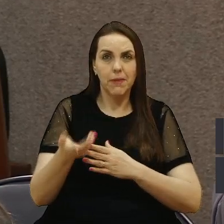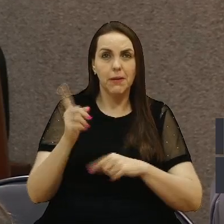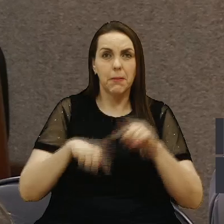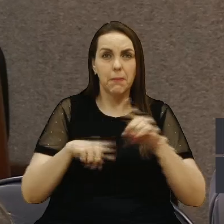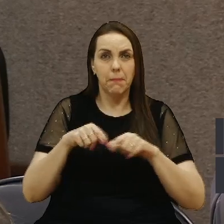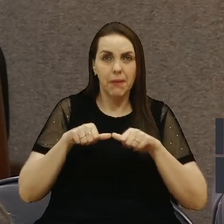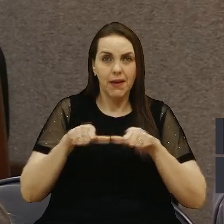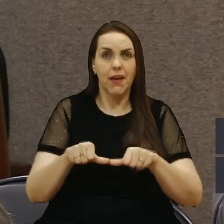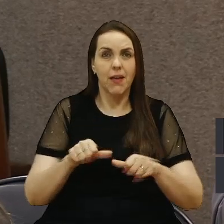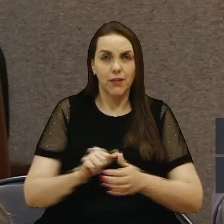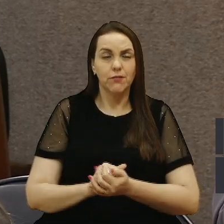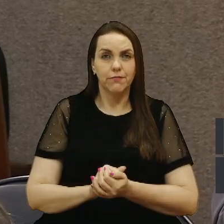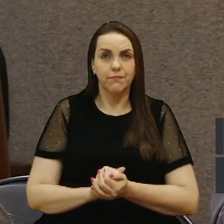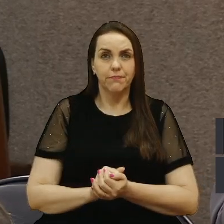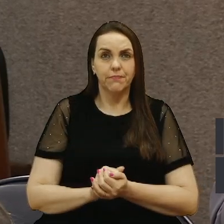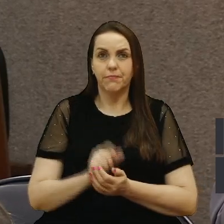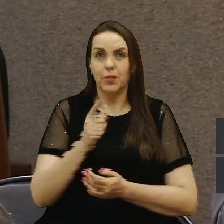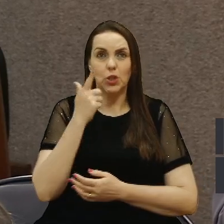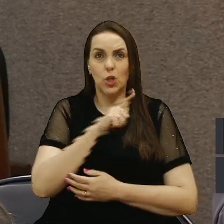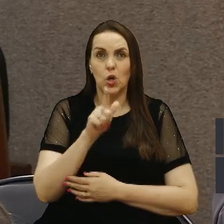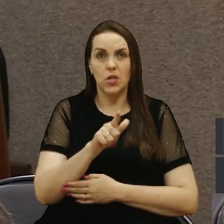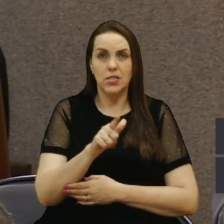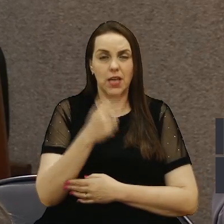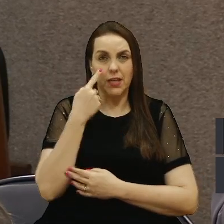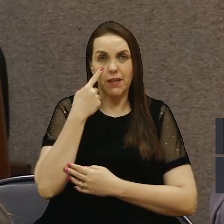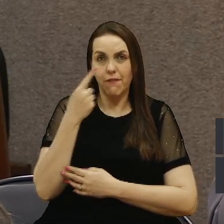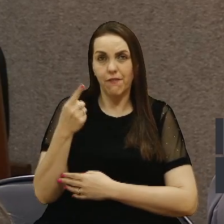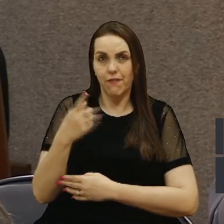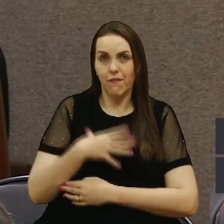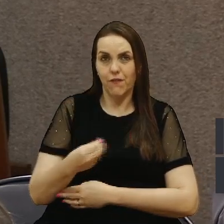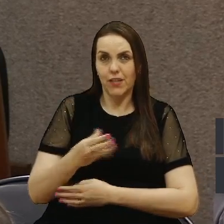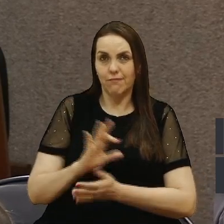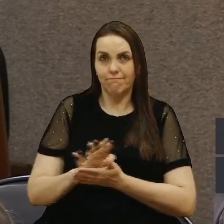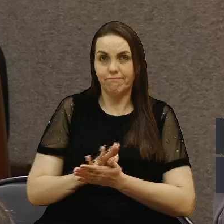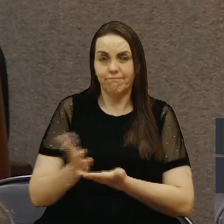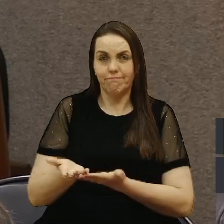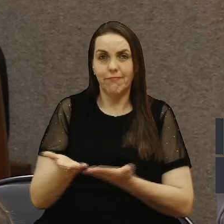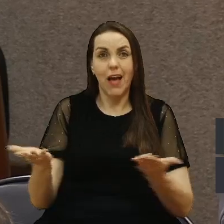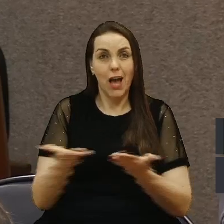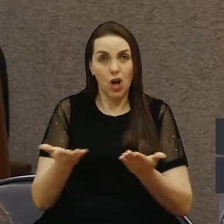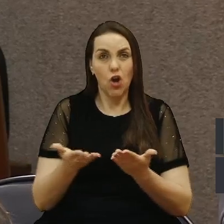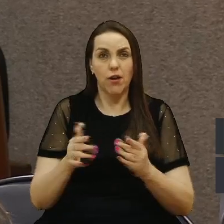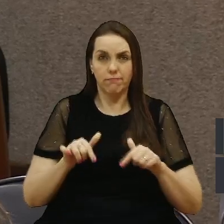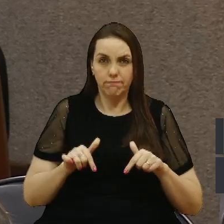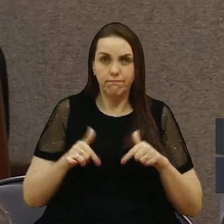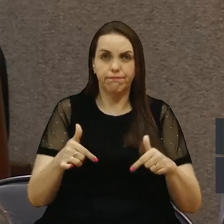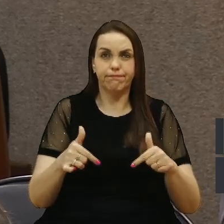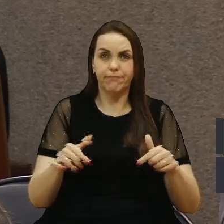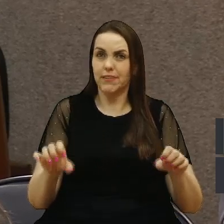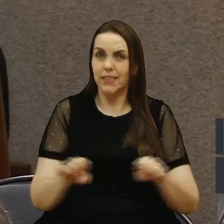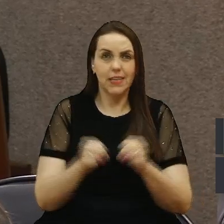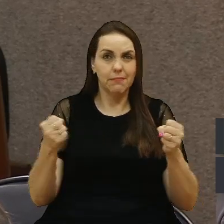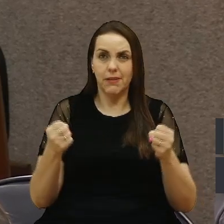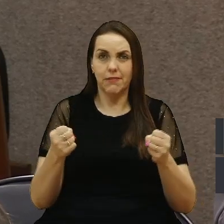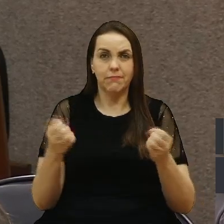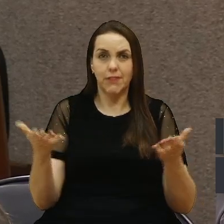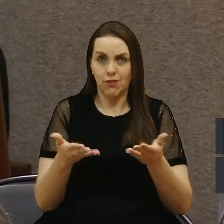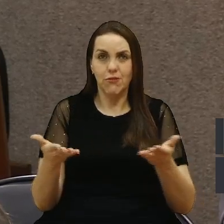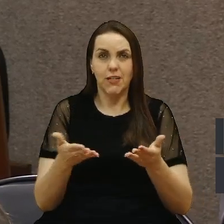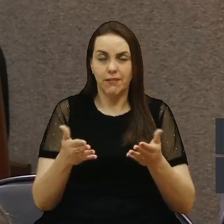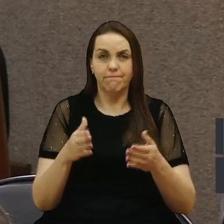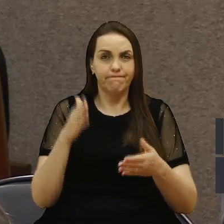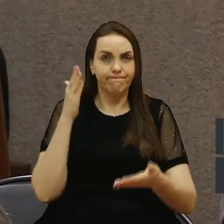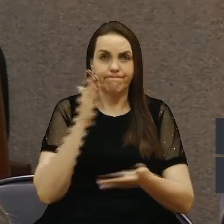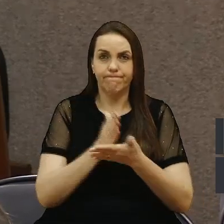mercado e não consegue ver seus filhos. A hora é agora, nós temos que fazer essa ruptura, doutor Cláudio. E